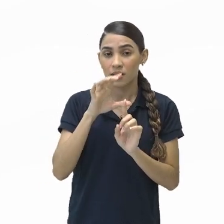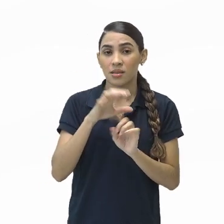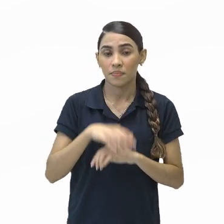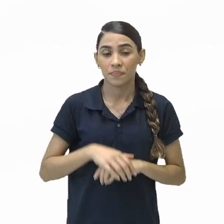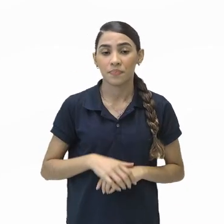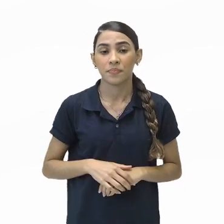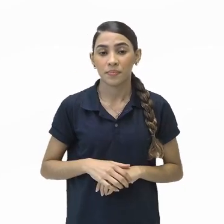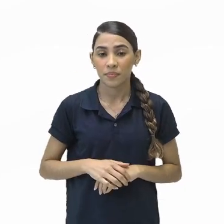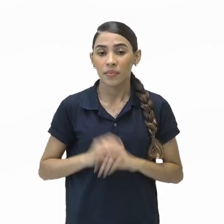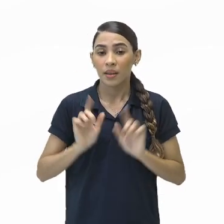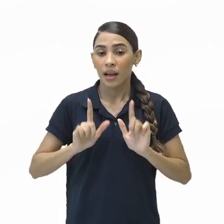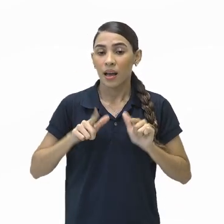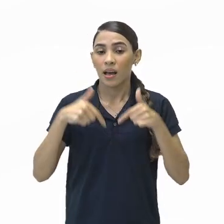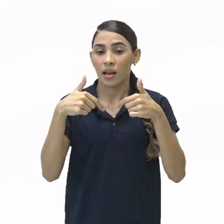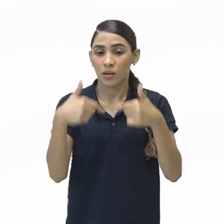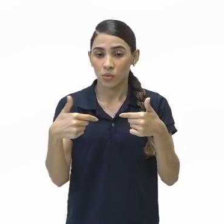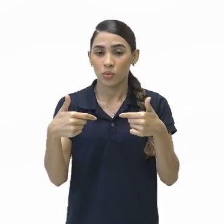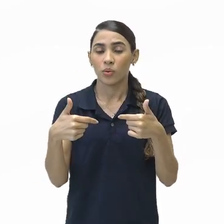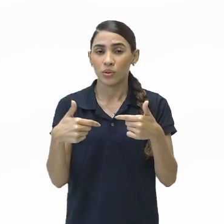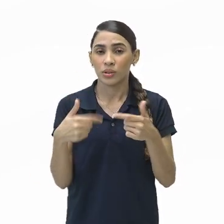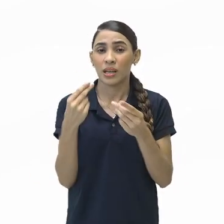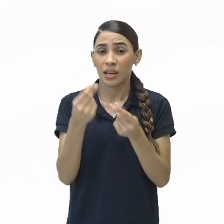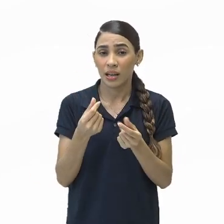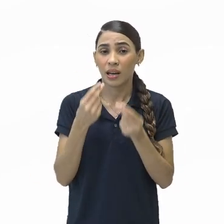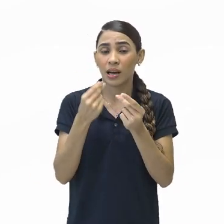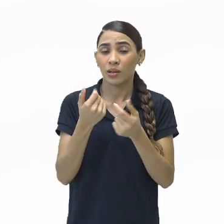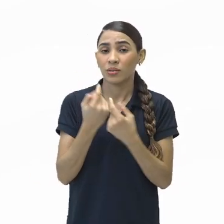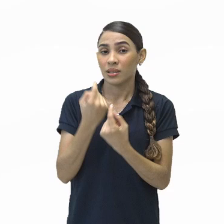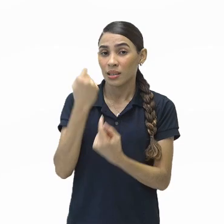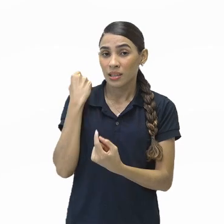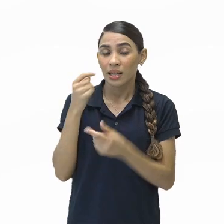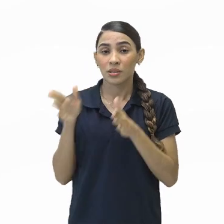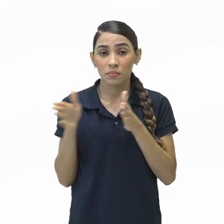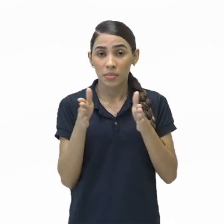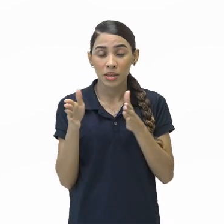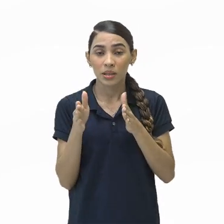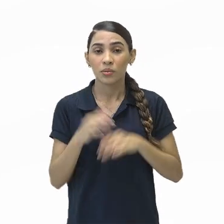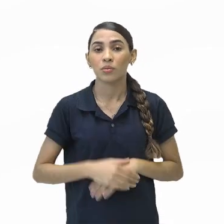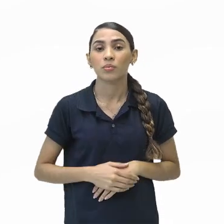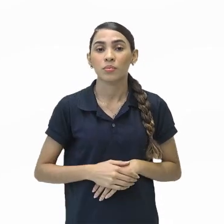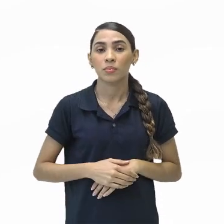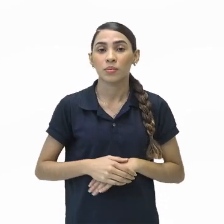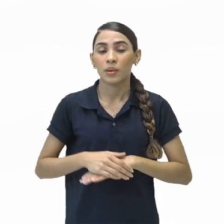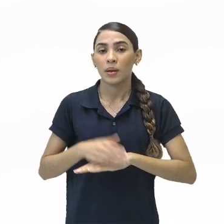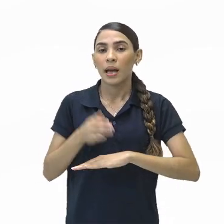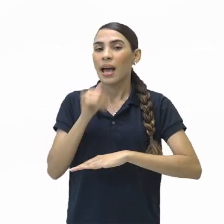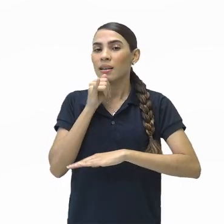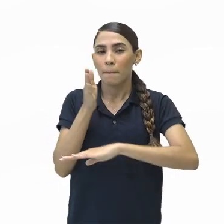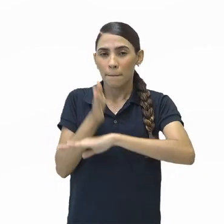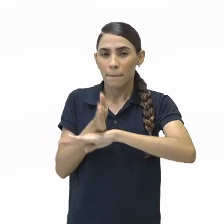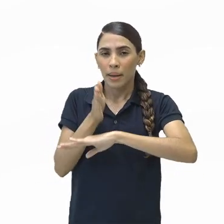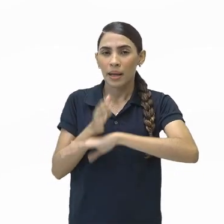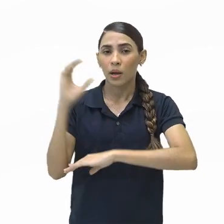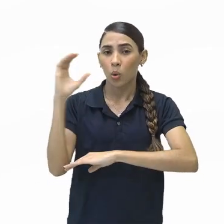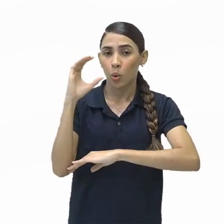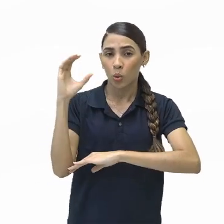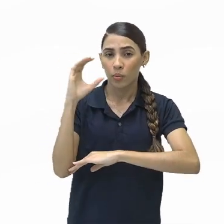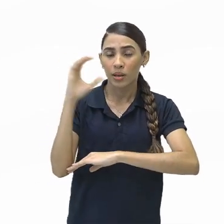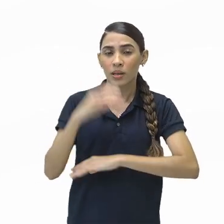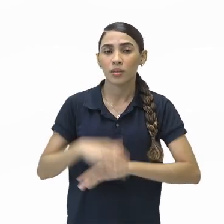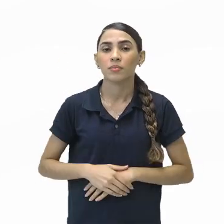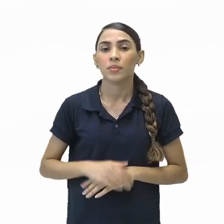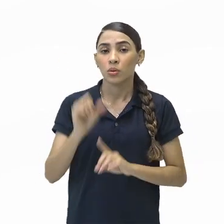aí de ações tomadas há milhares de anos atrás, um período que a gente chama de pré-colombiano, né? Período ali